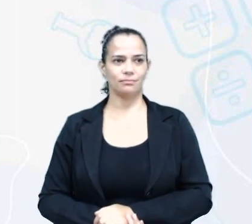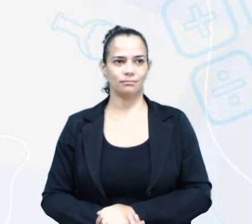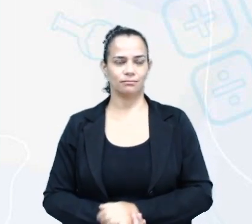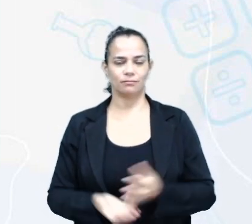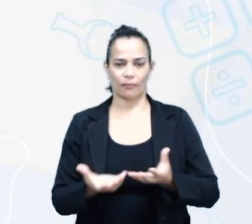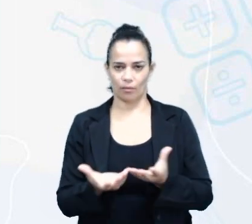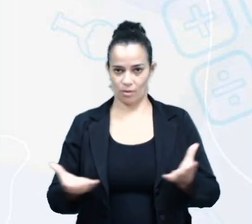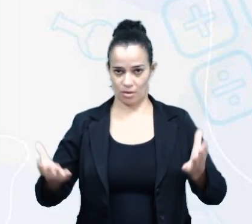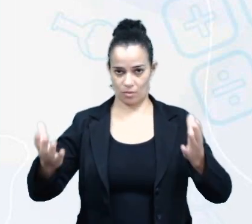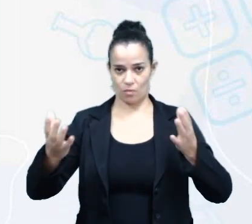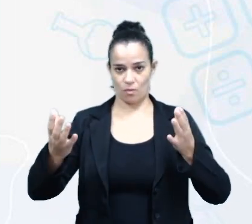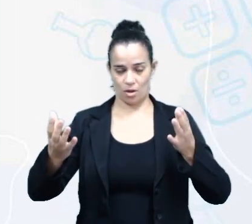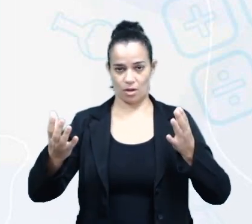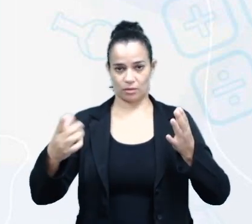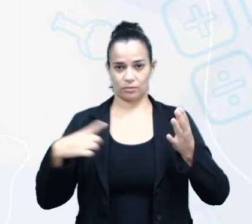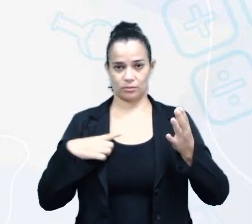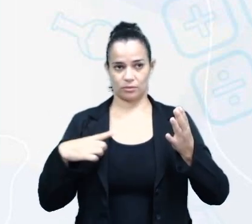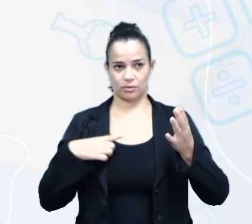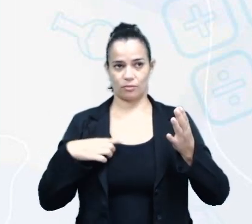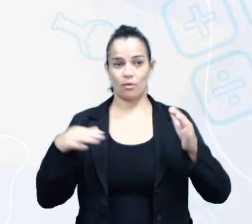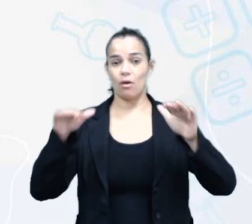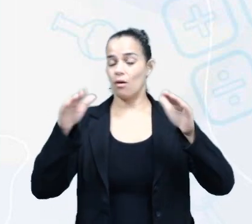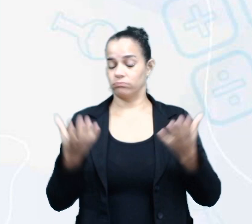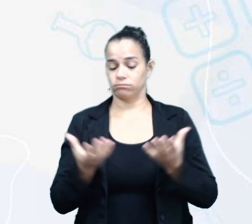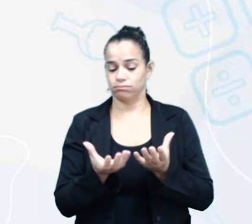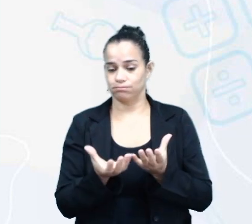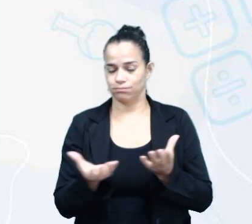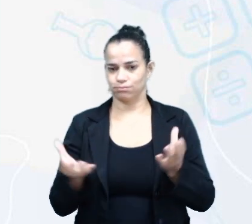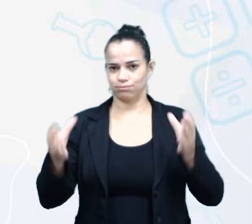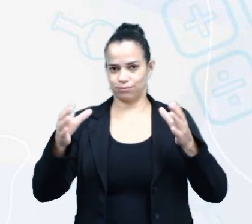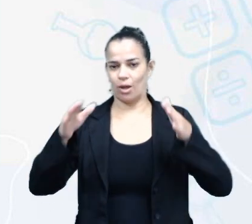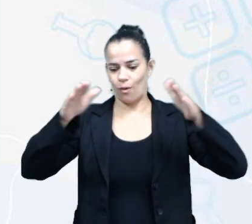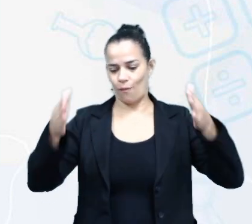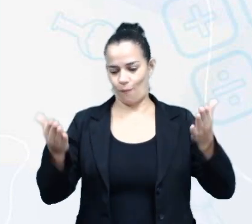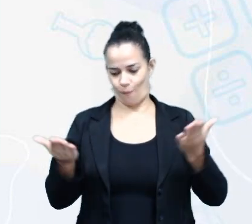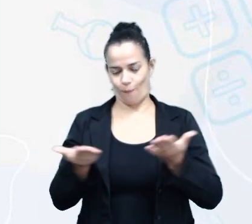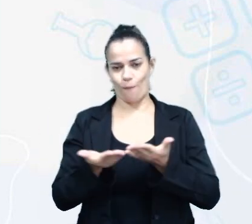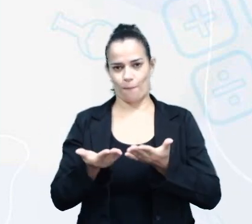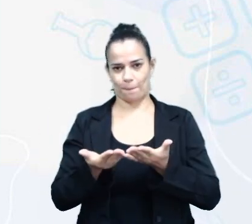Um aquário, no formato de um cubo, possui